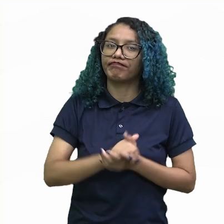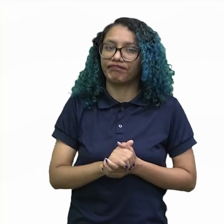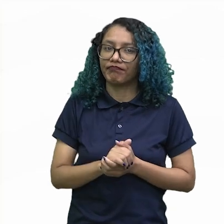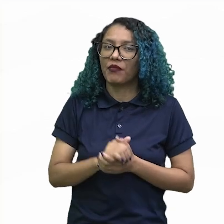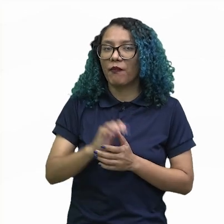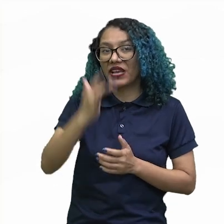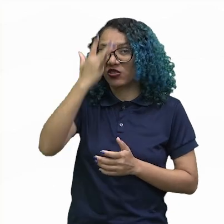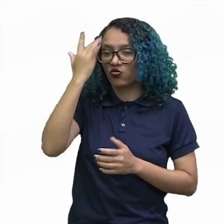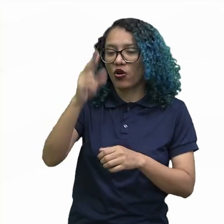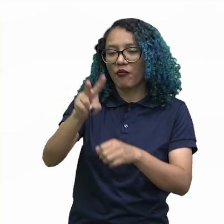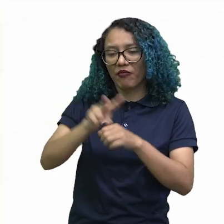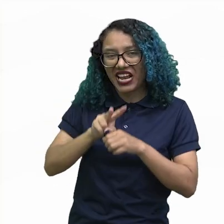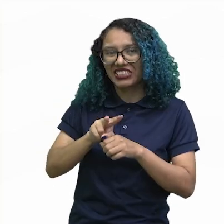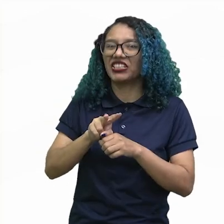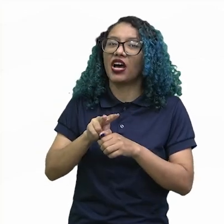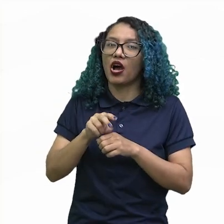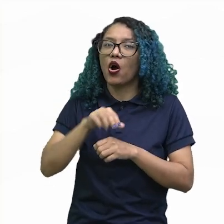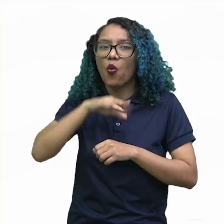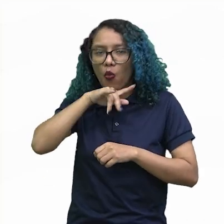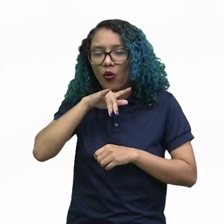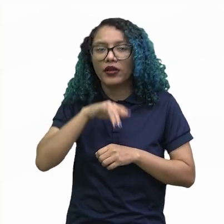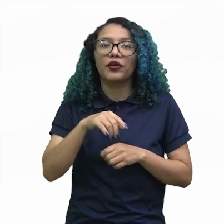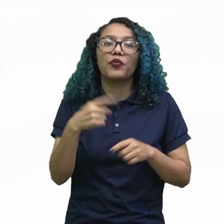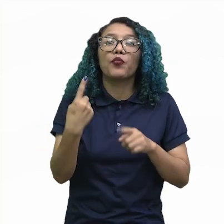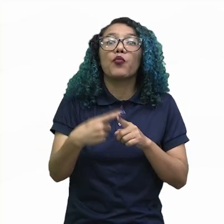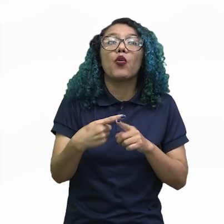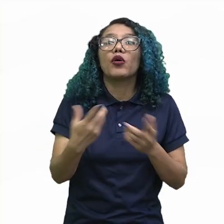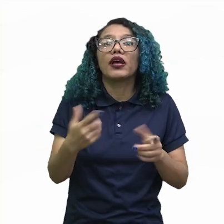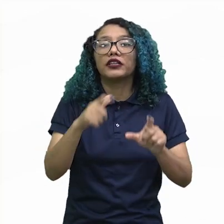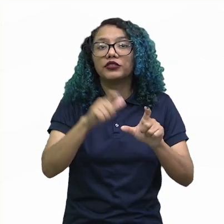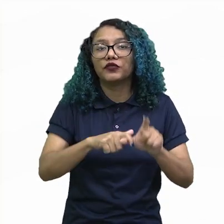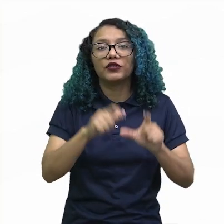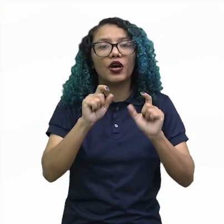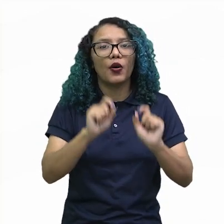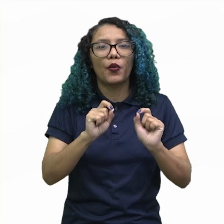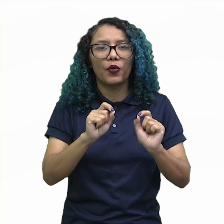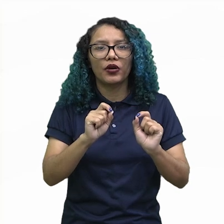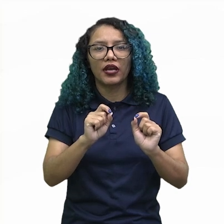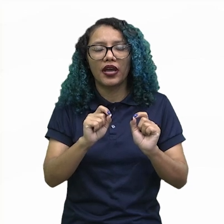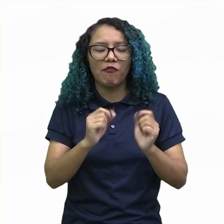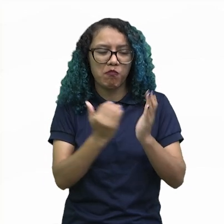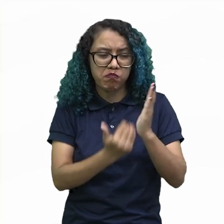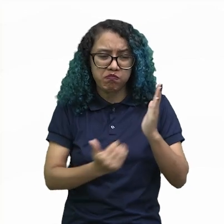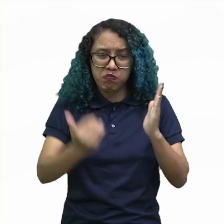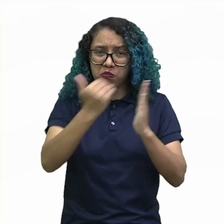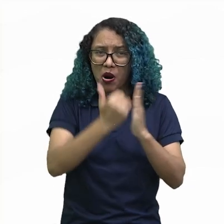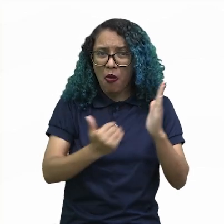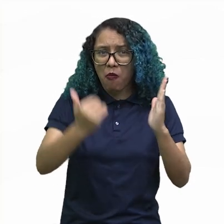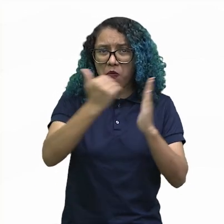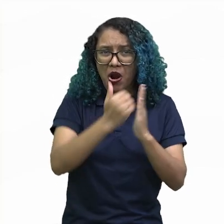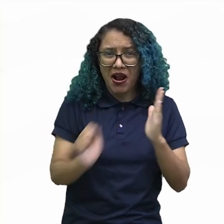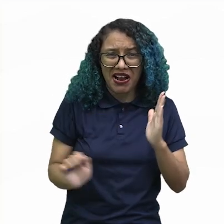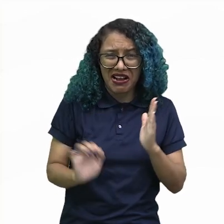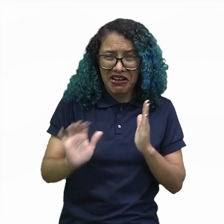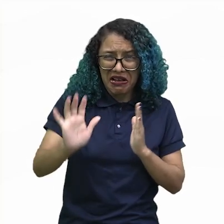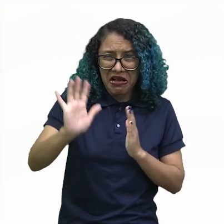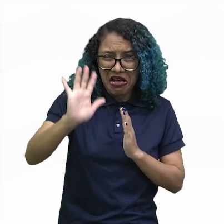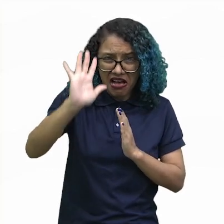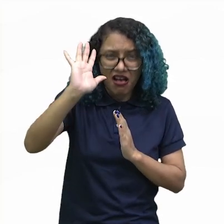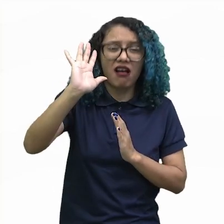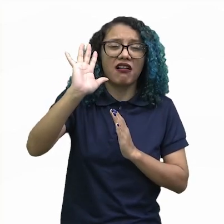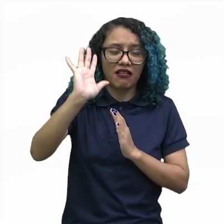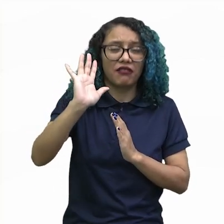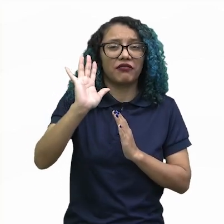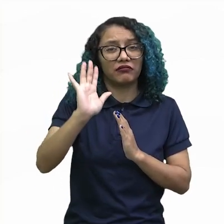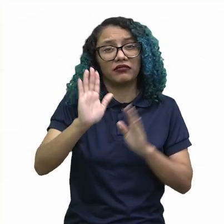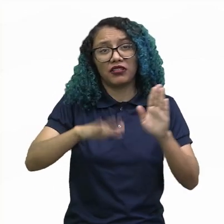pesadelo para o cliente, tá bom? Pois a dívida pode virar justamente uma grande bola de neve, um valor muito alto